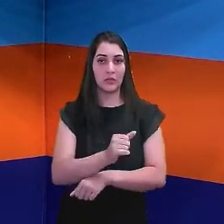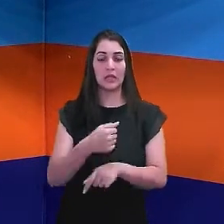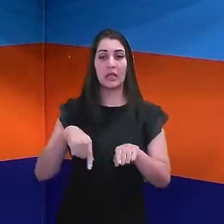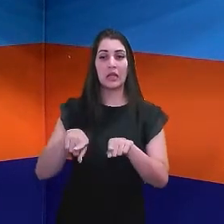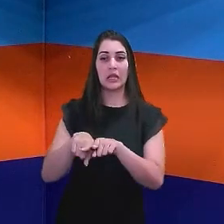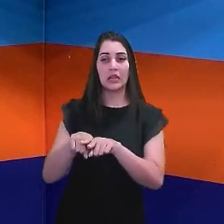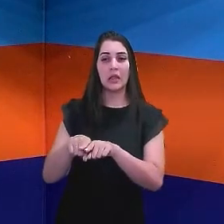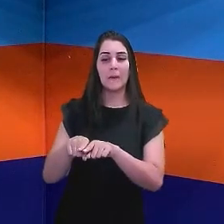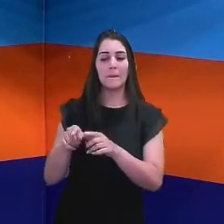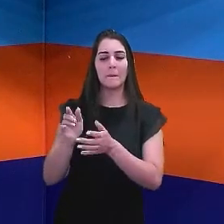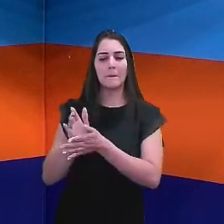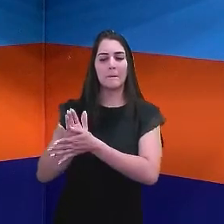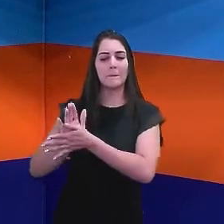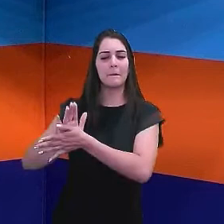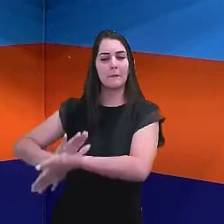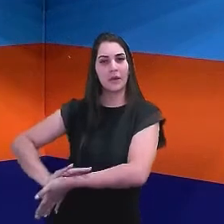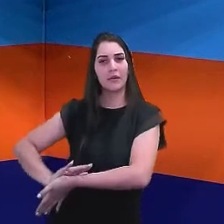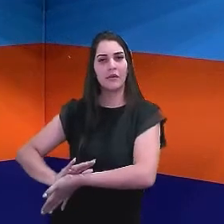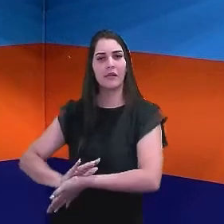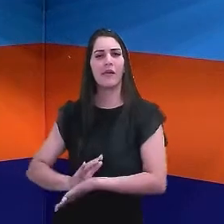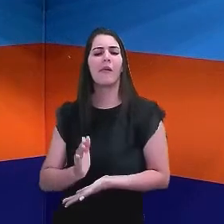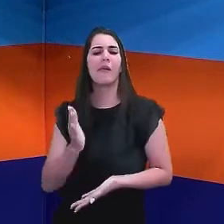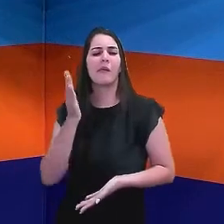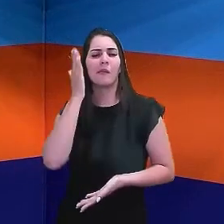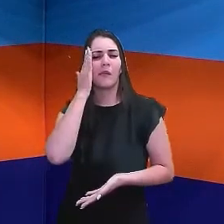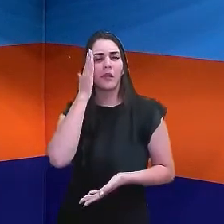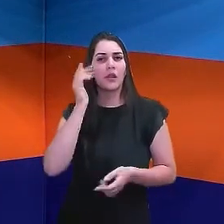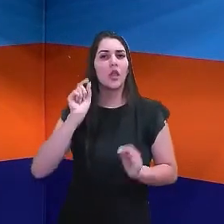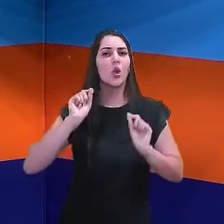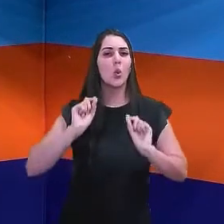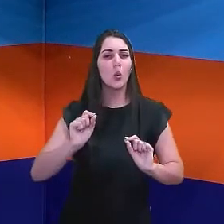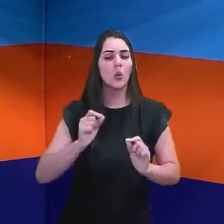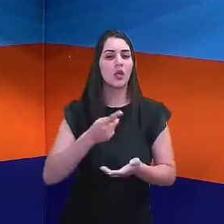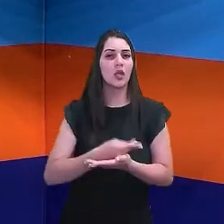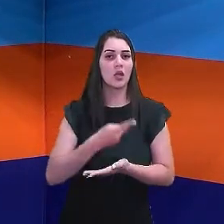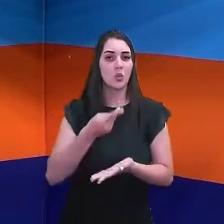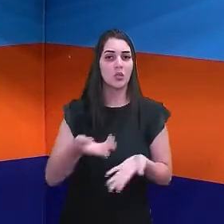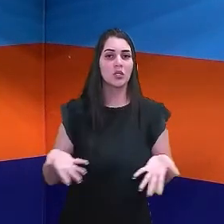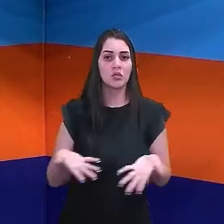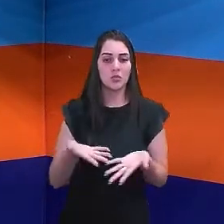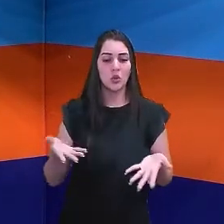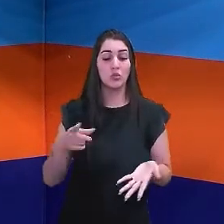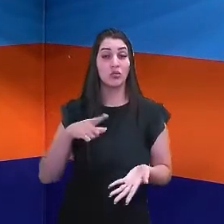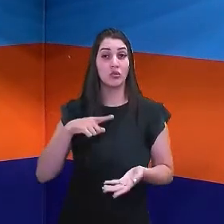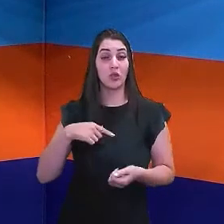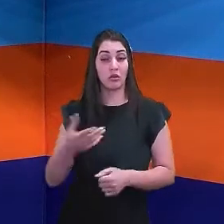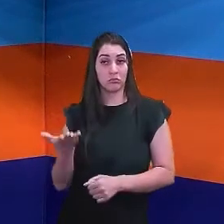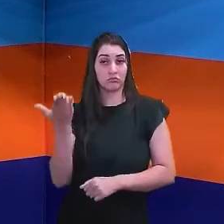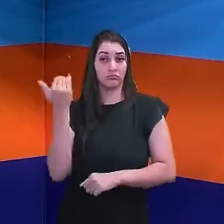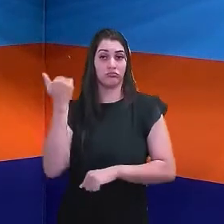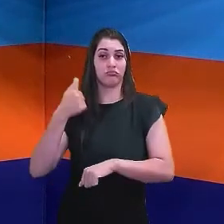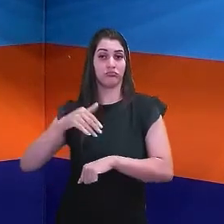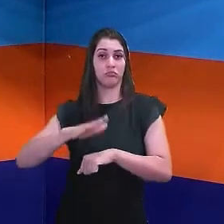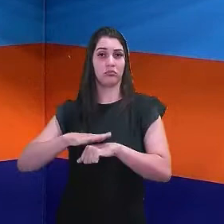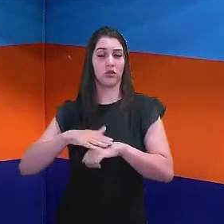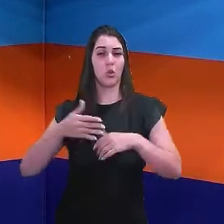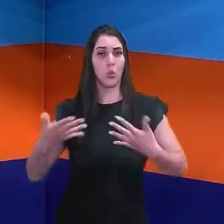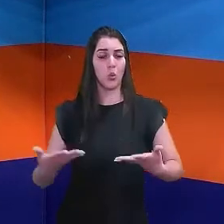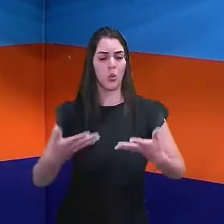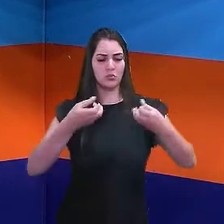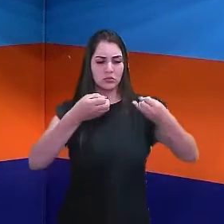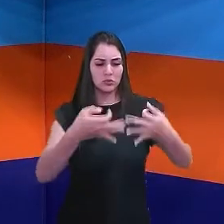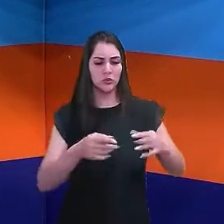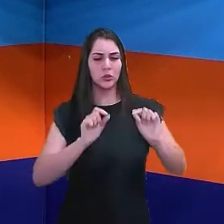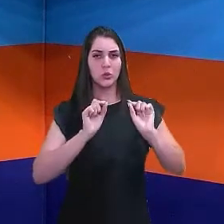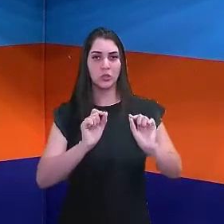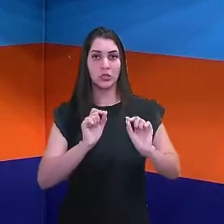gente entender o que acontece hoje, é necessário a gente compreender que advém desse período aqui. Quando você fala, por exemplo,